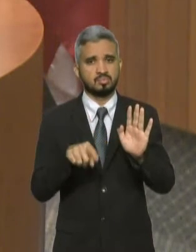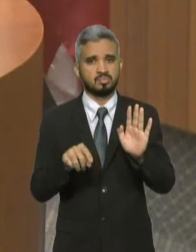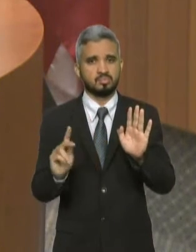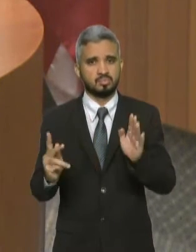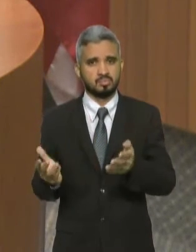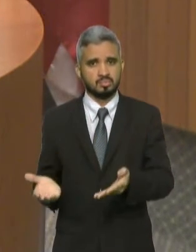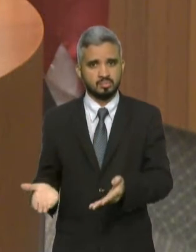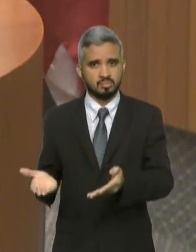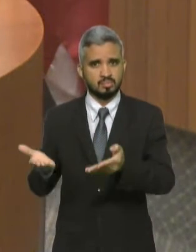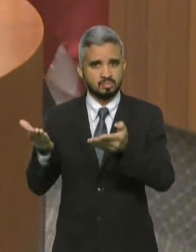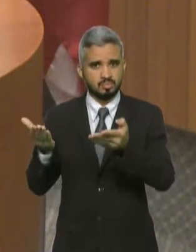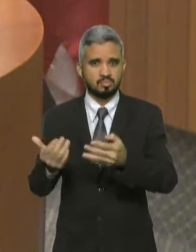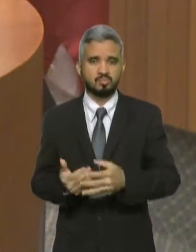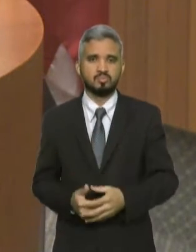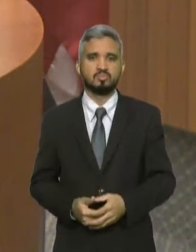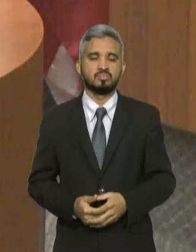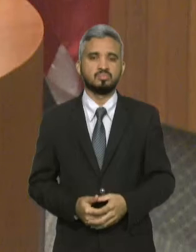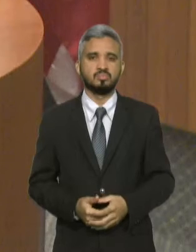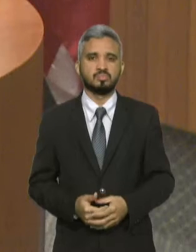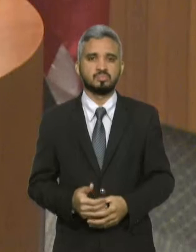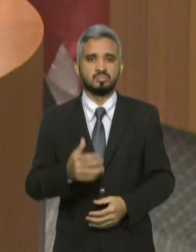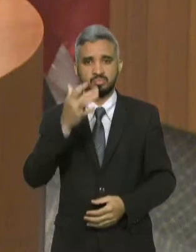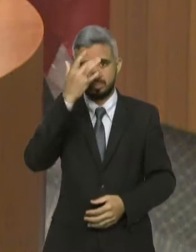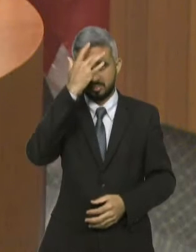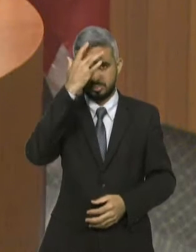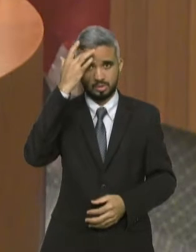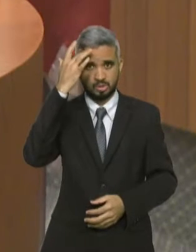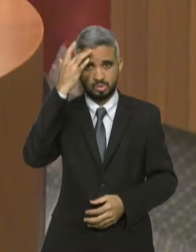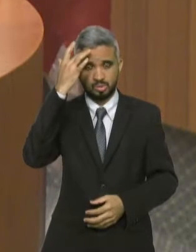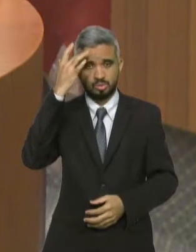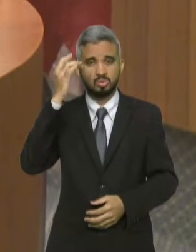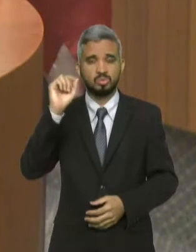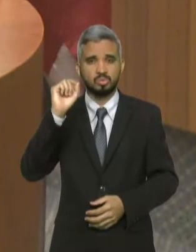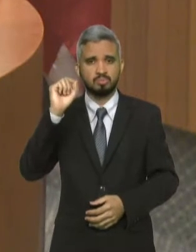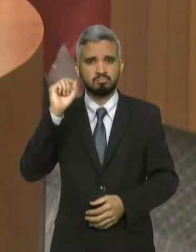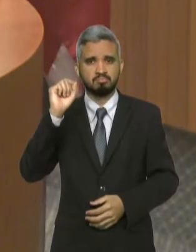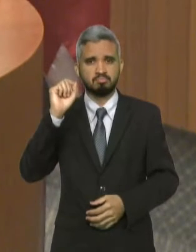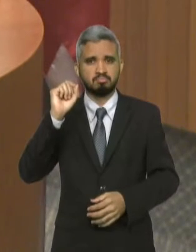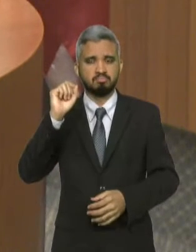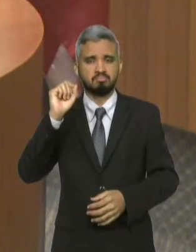uma das maiores expressões da cultura popular do Maranhão,